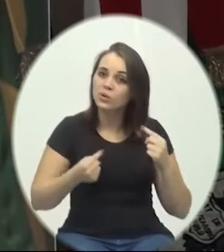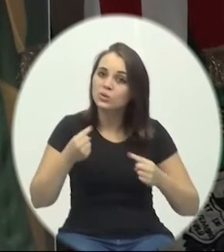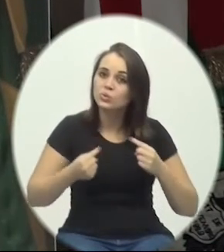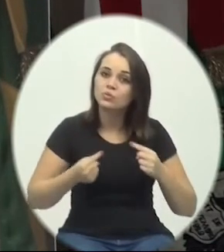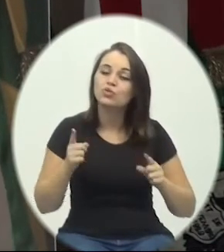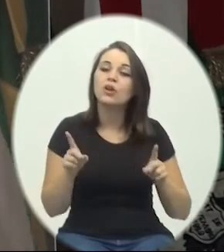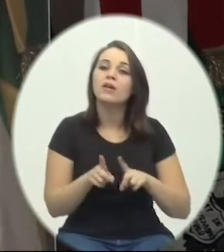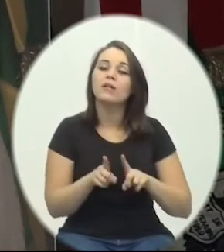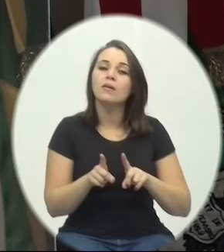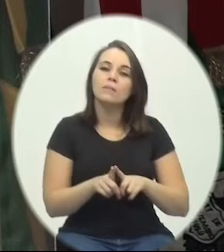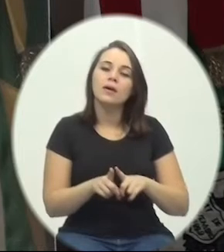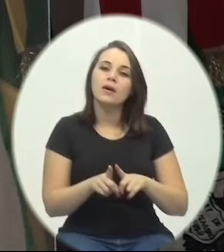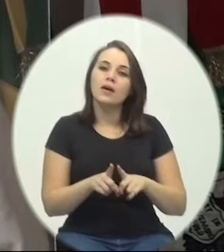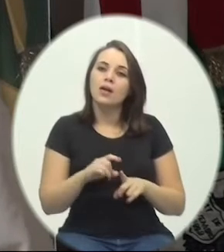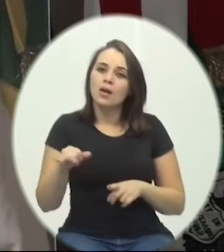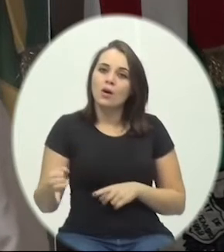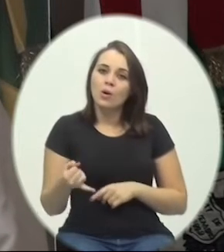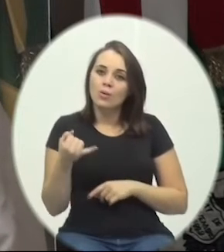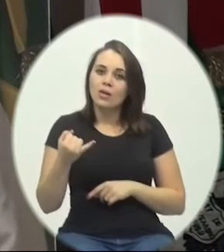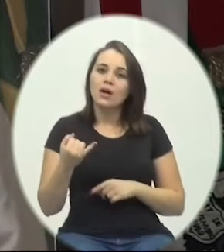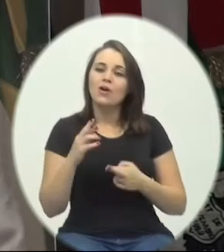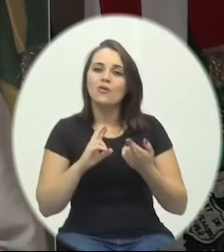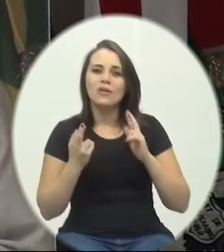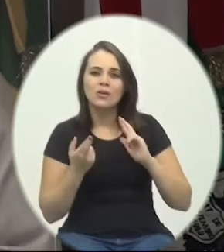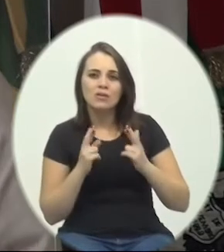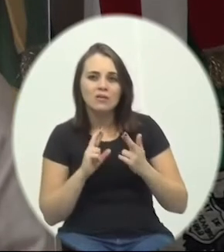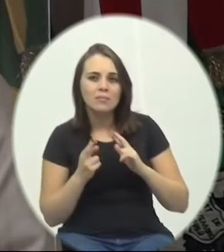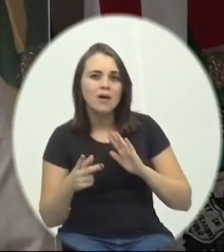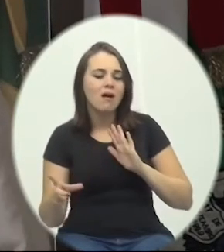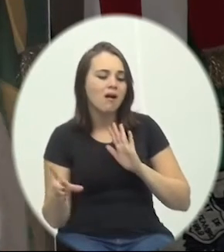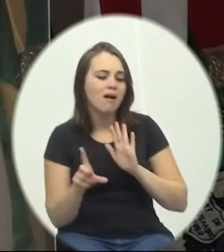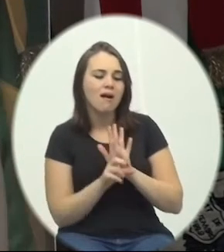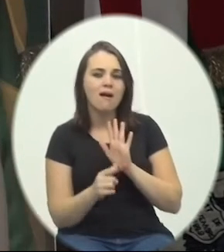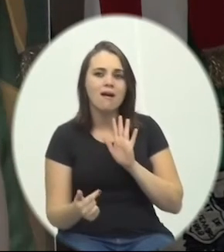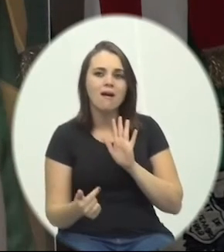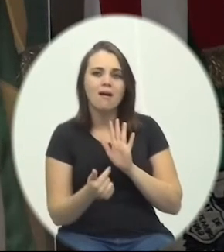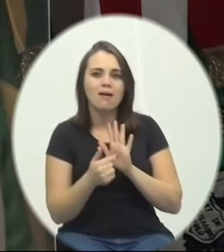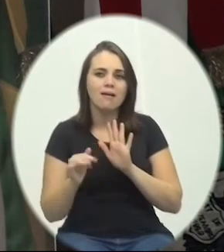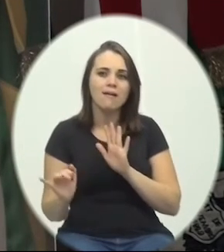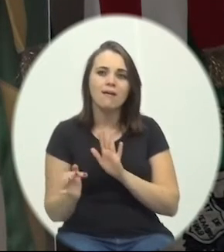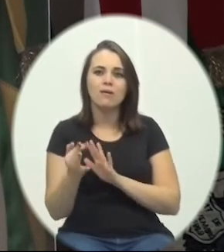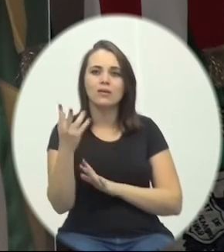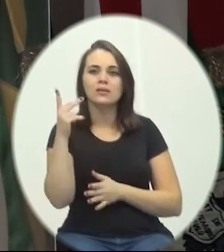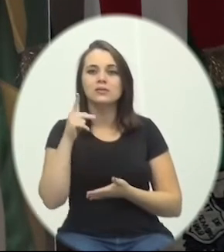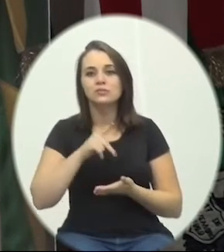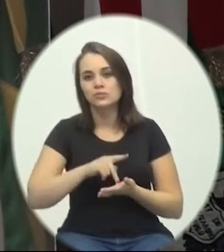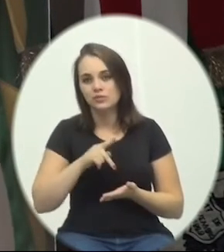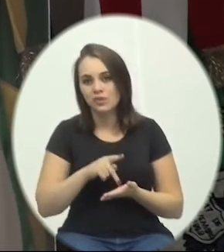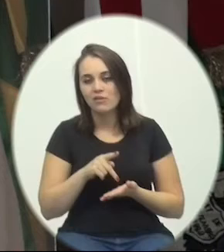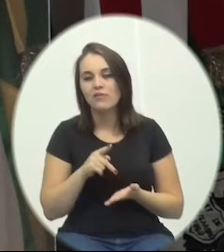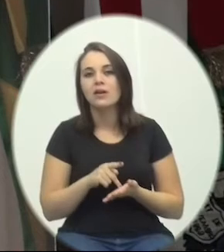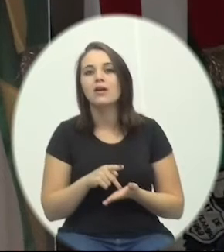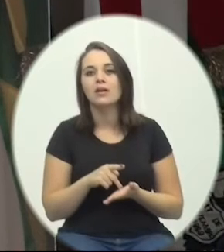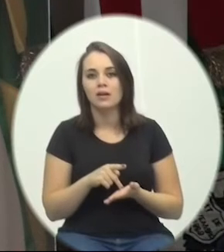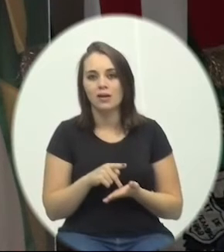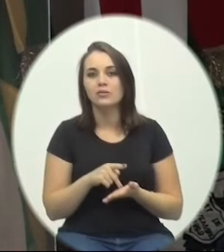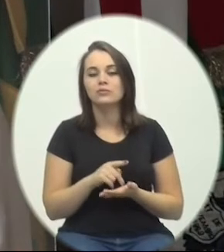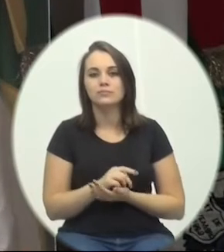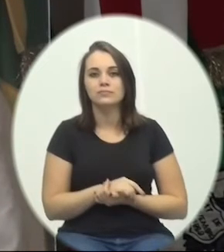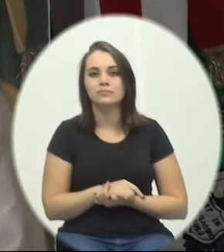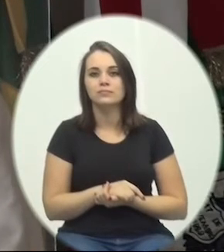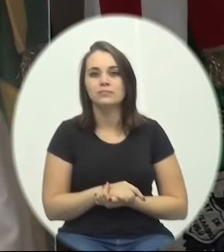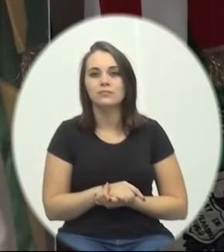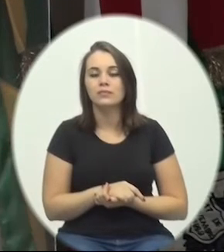principalmente, criar condições e relacionamento para que essa nossa lei, entre mais do que entrar em vigor, tenha aplicação legal. Do